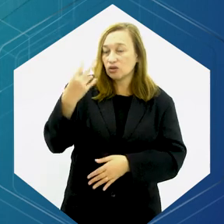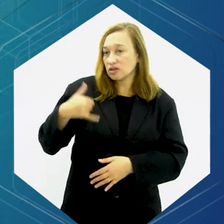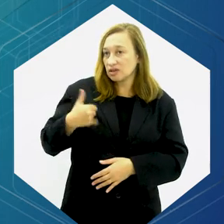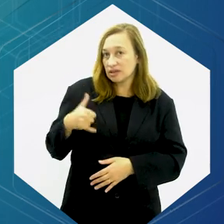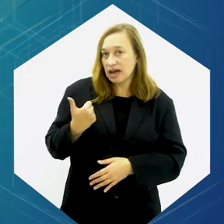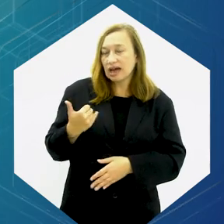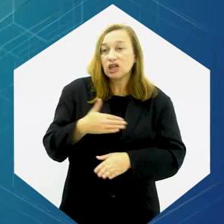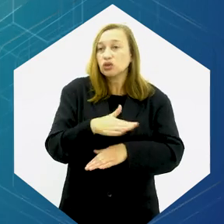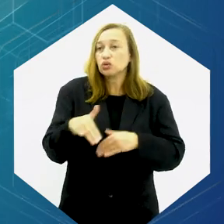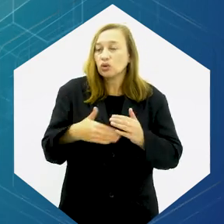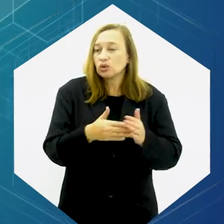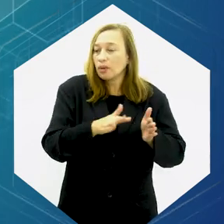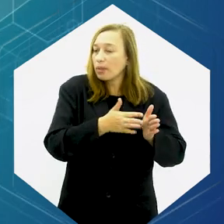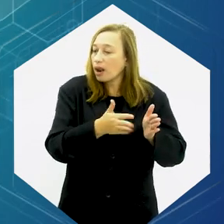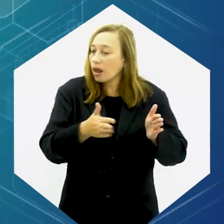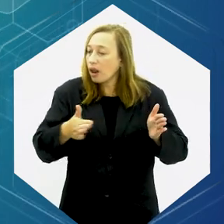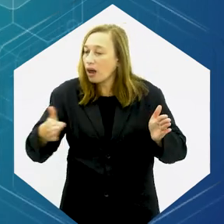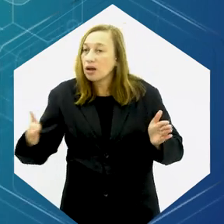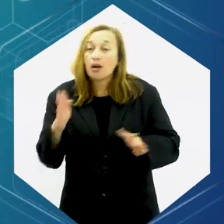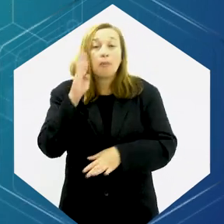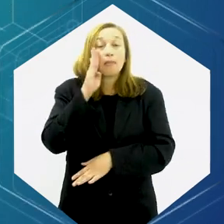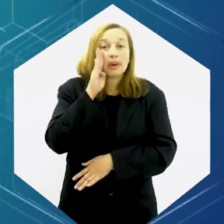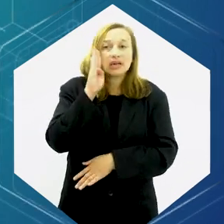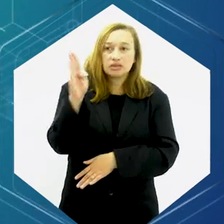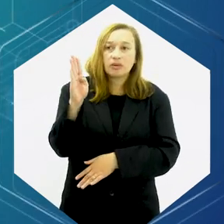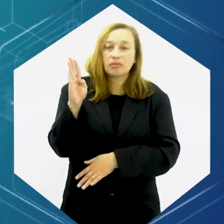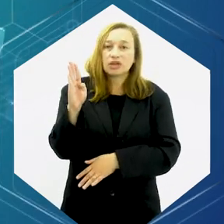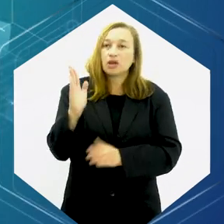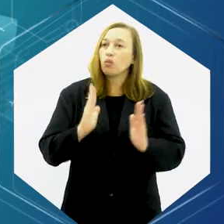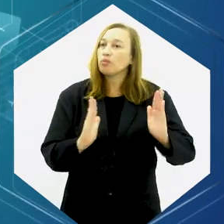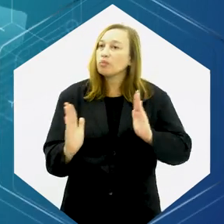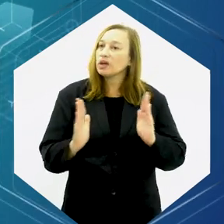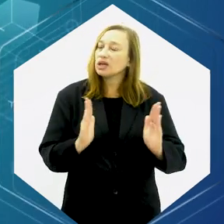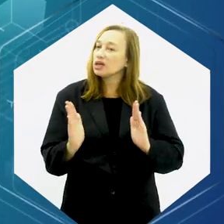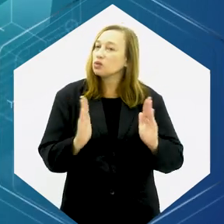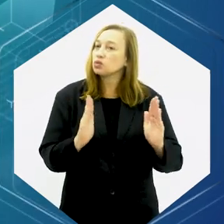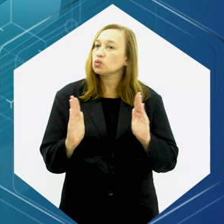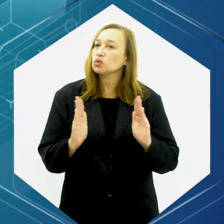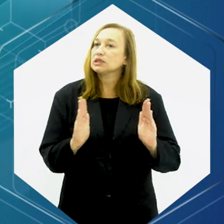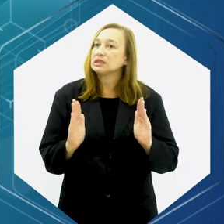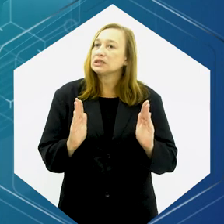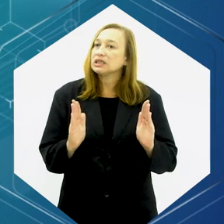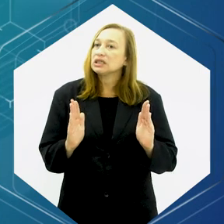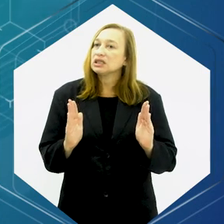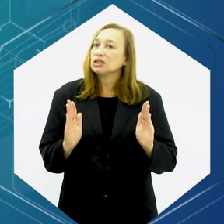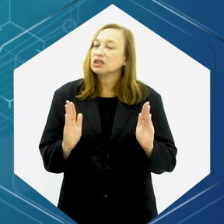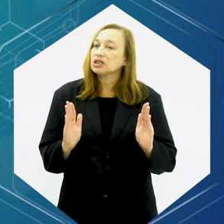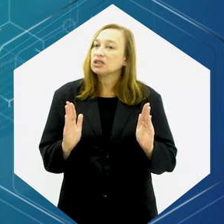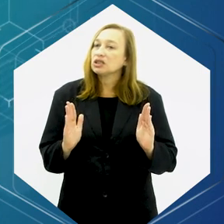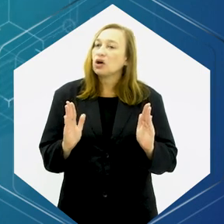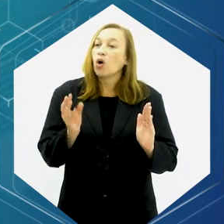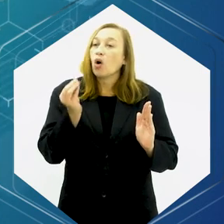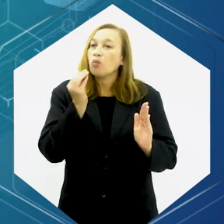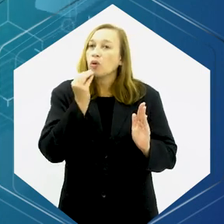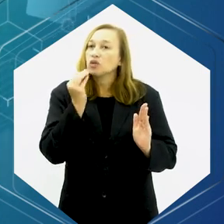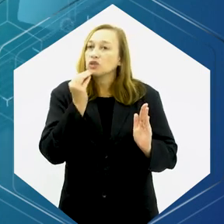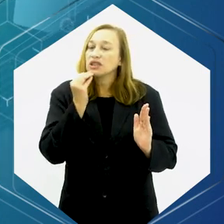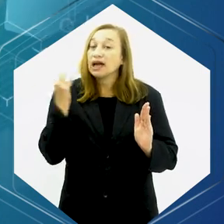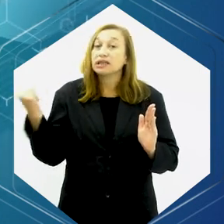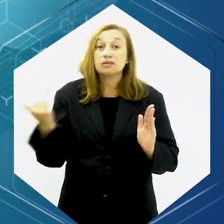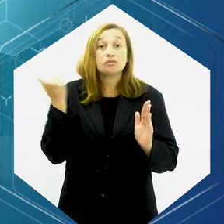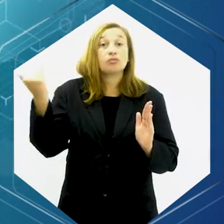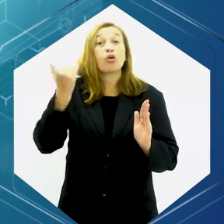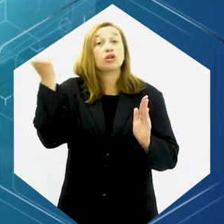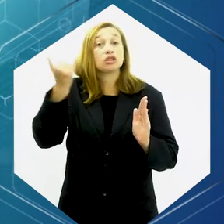idade né Eh todo esse período principalmente né é um período uma J uma que a gente chama de janela de